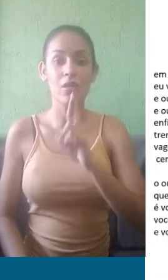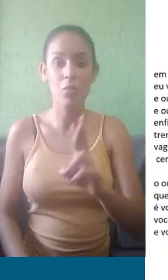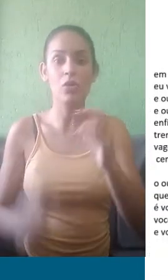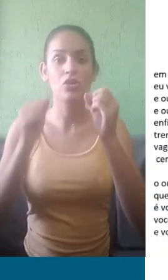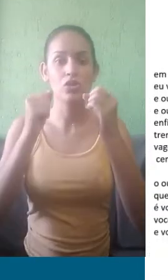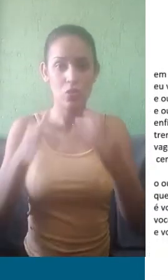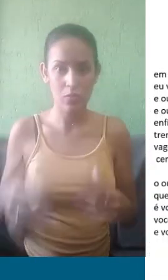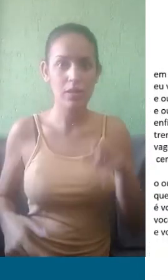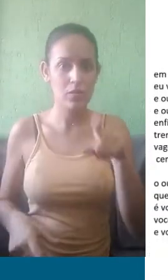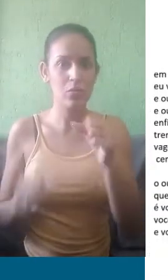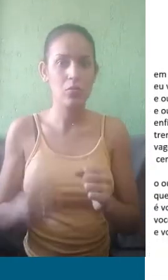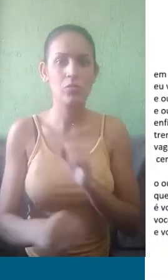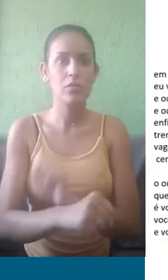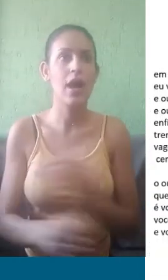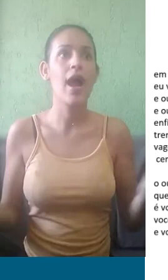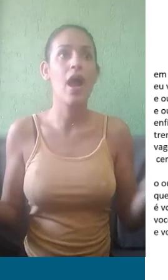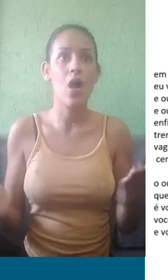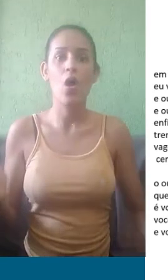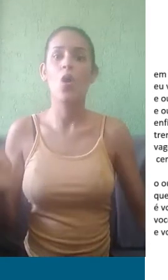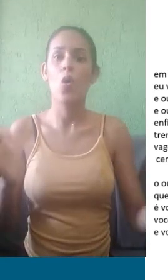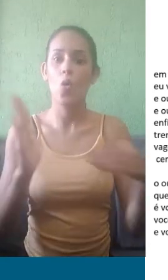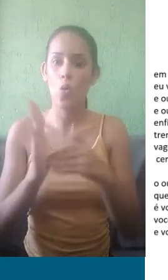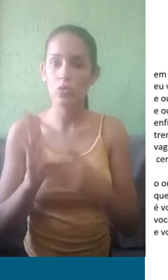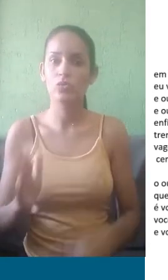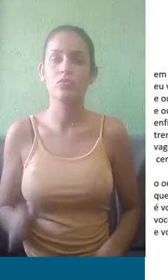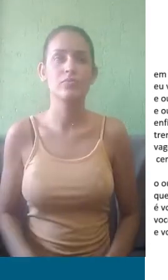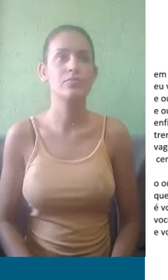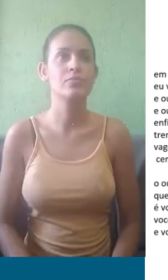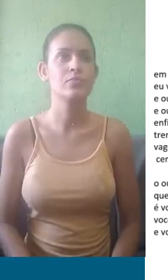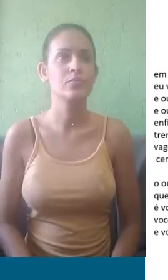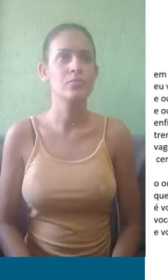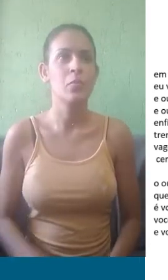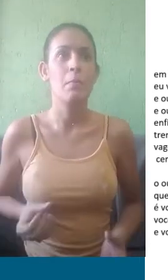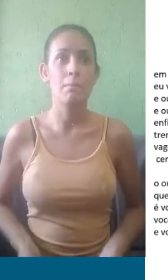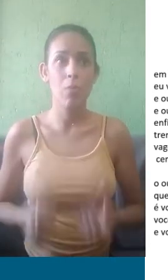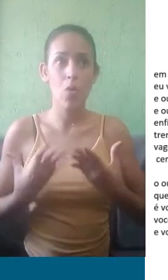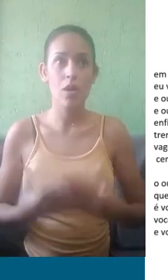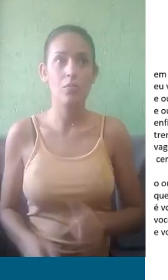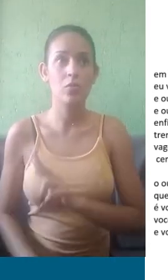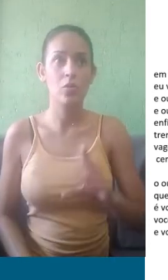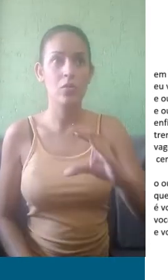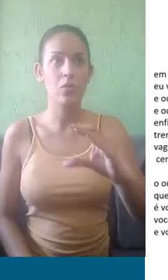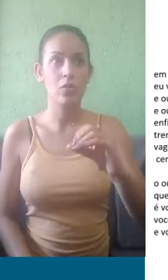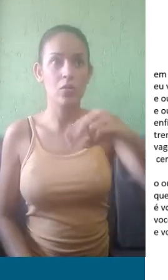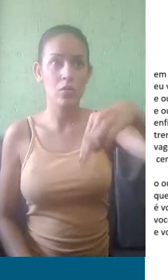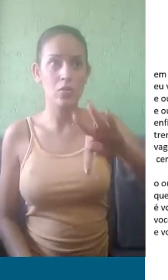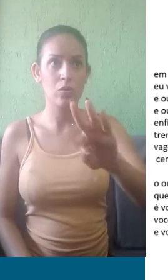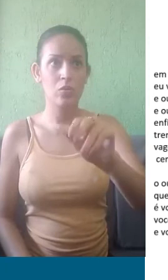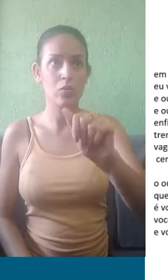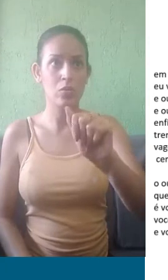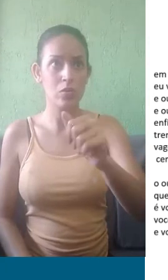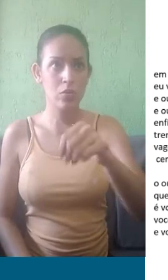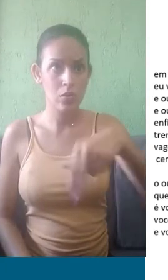Vamos agora a nossa última questão, é sobre literatura contemporânea. Um poema de Paulo Leminski, Contra Narciso.